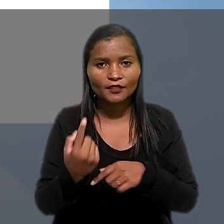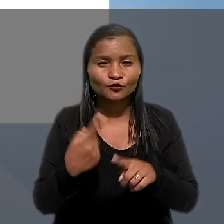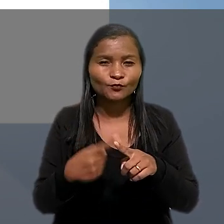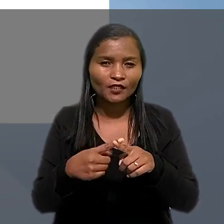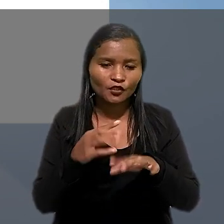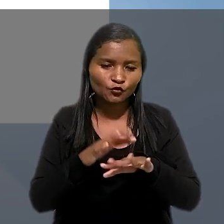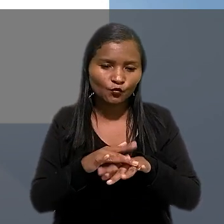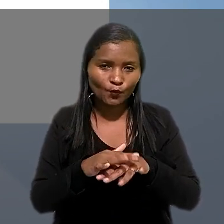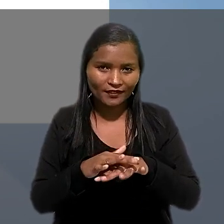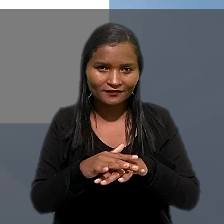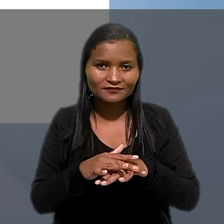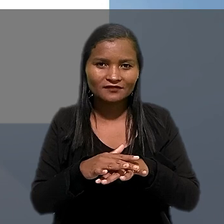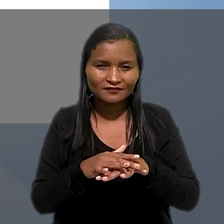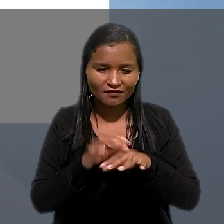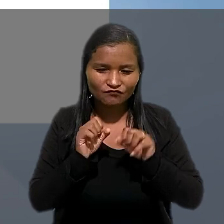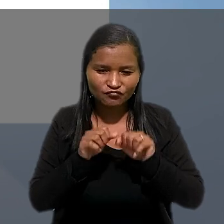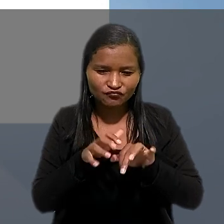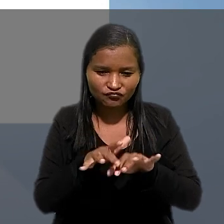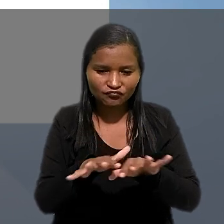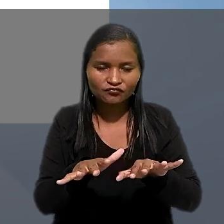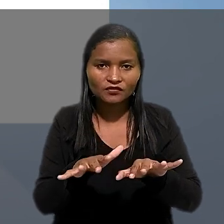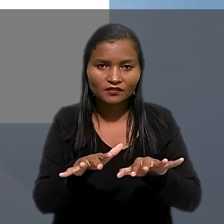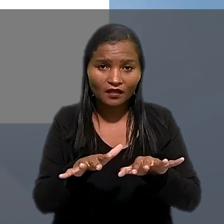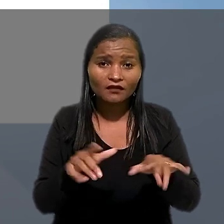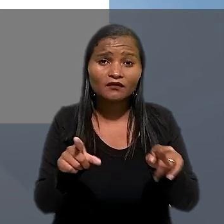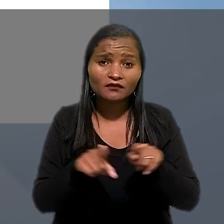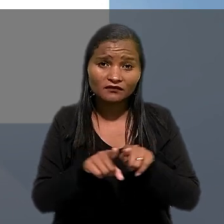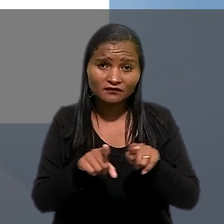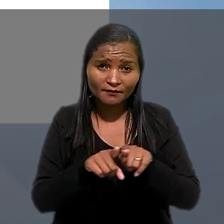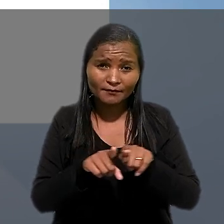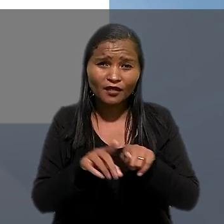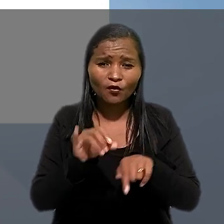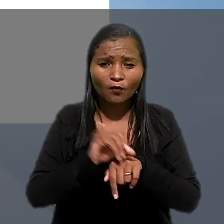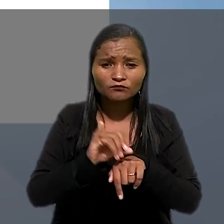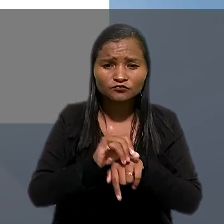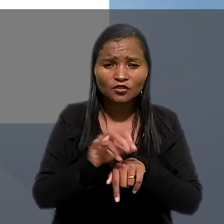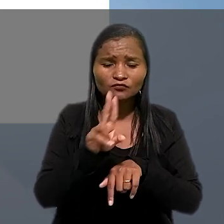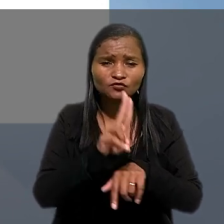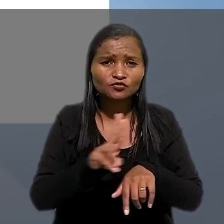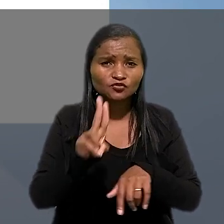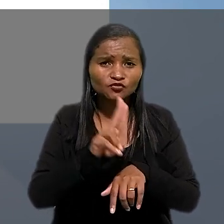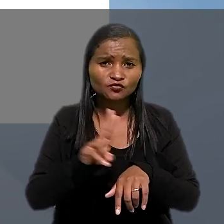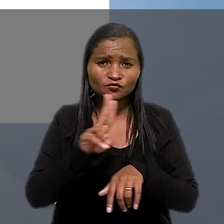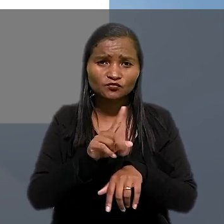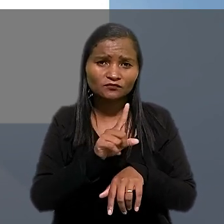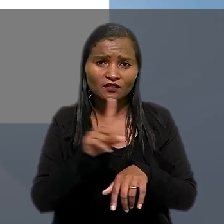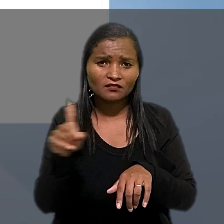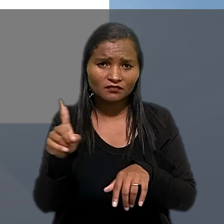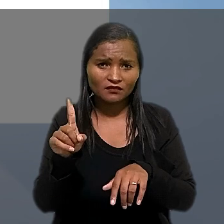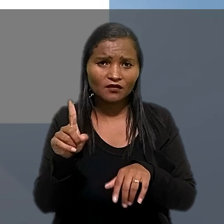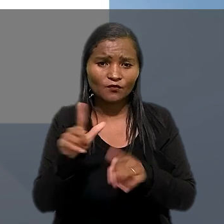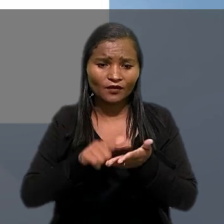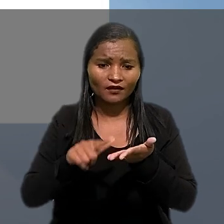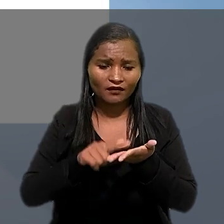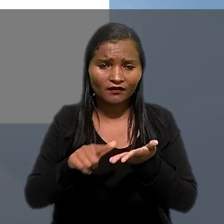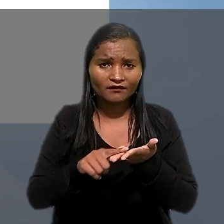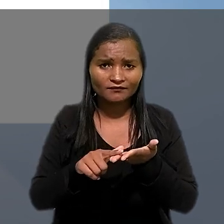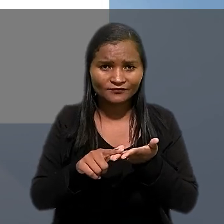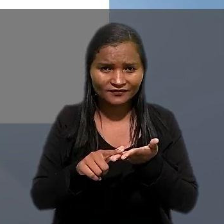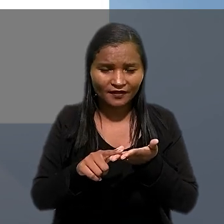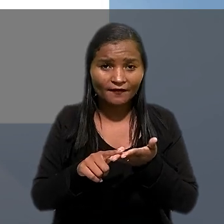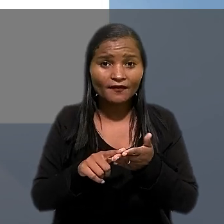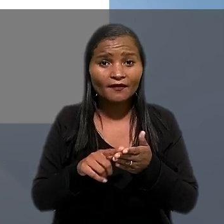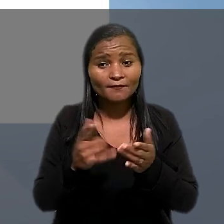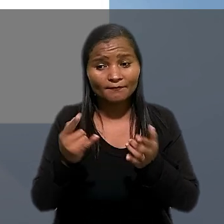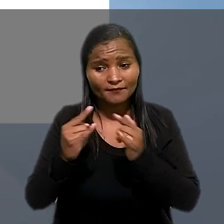por doenças infecto-contagiosas, bem como objetos de uso não previamente esterilizados.